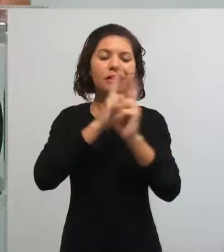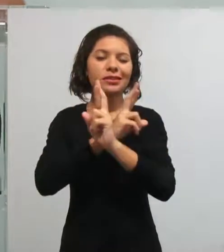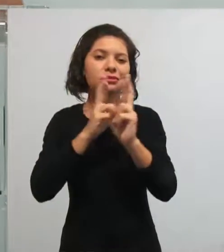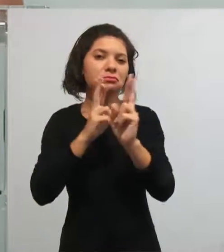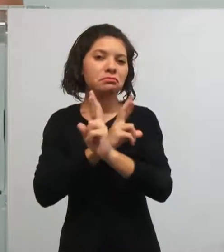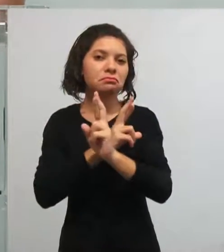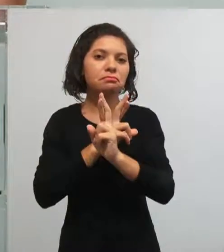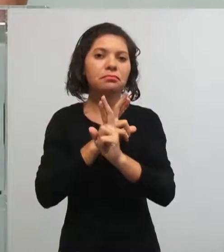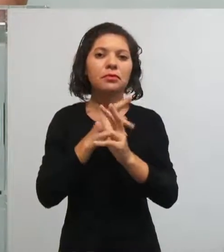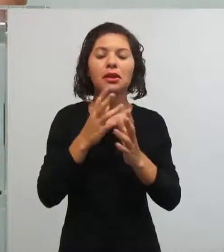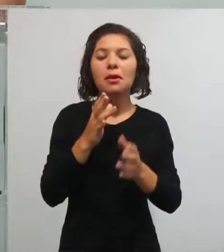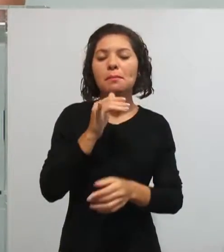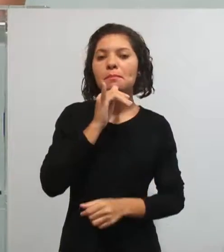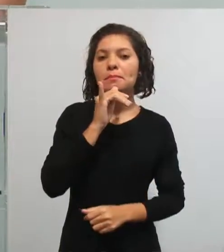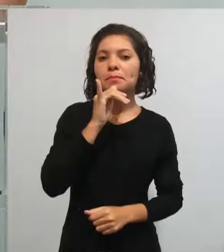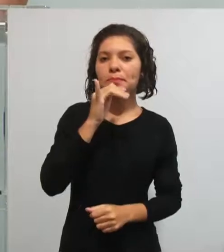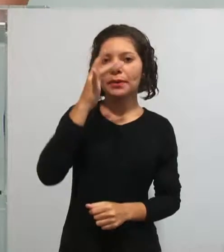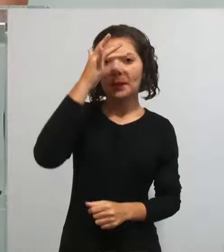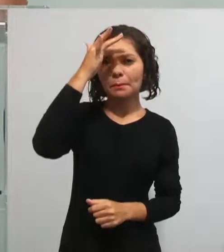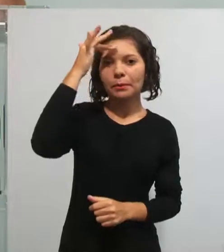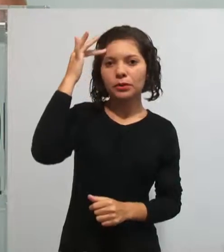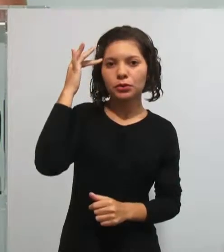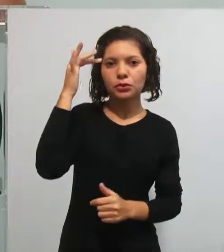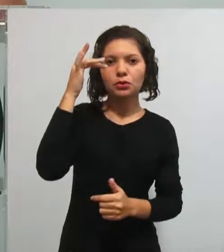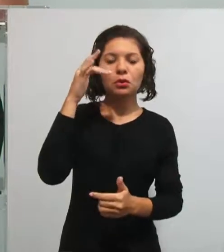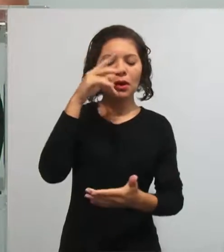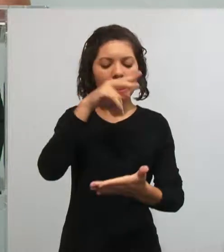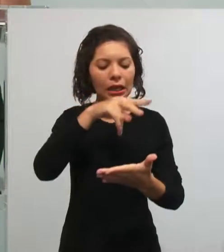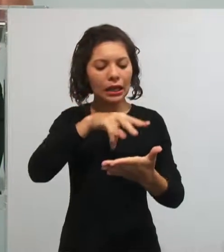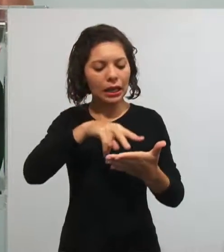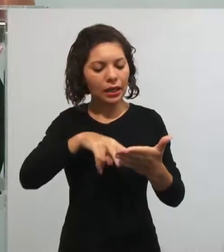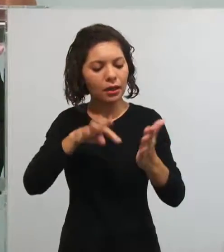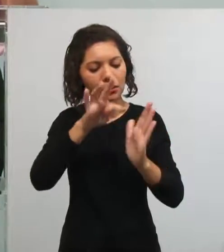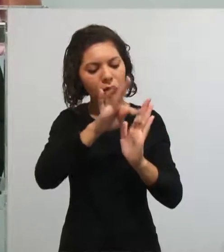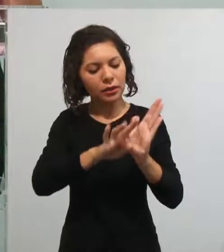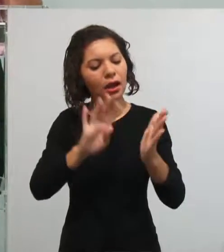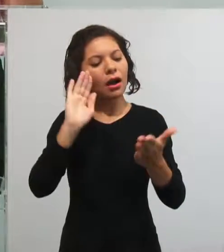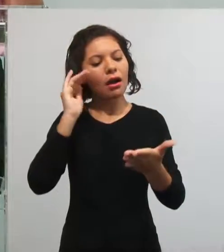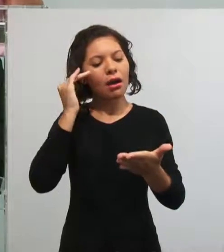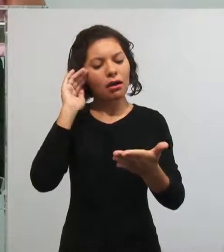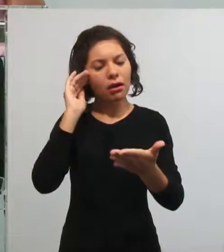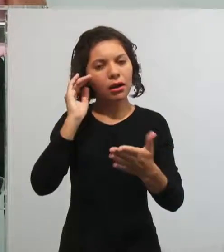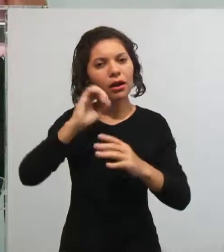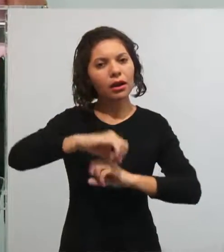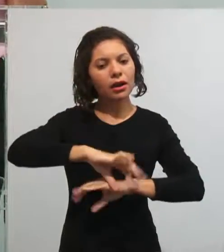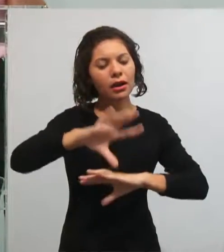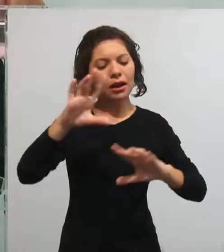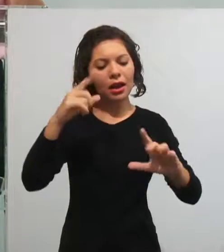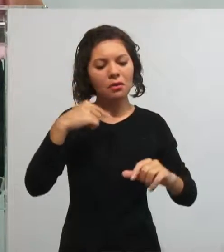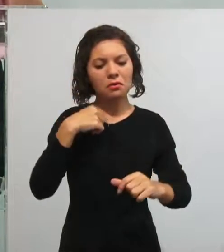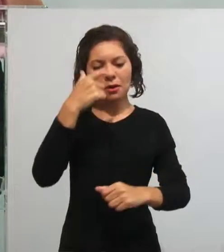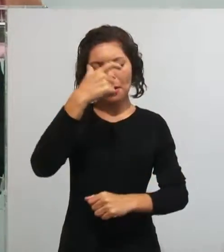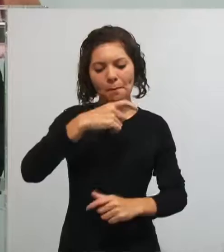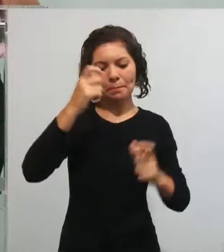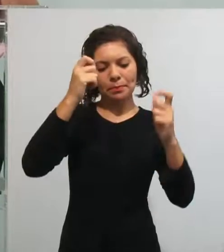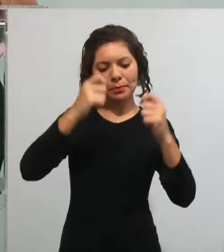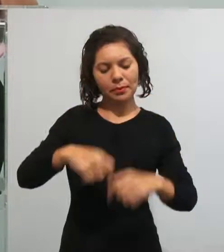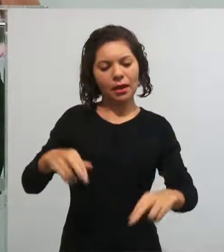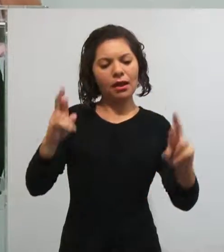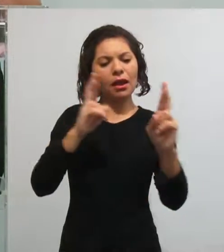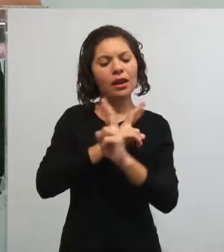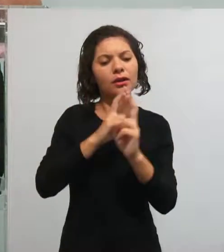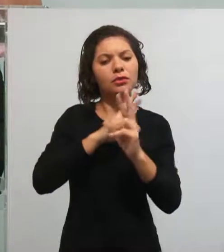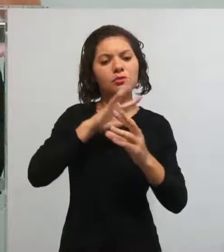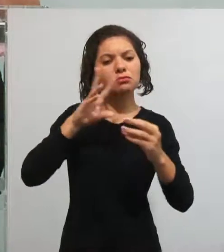a pessoa, de fato, está compreendendo um texto lido, ela é capaz de relacionar, de fazer essas